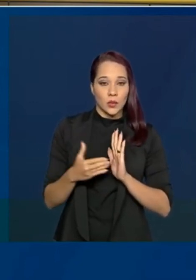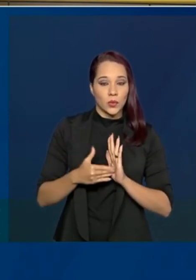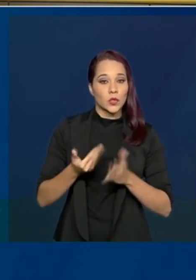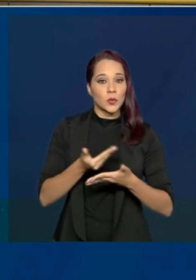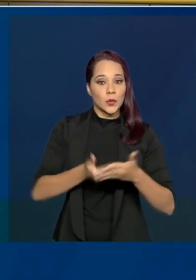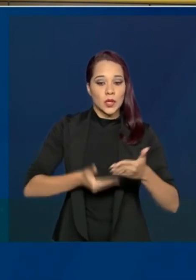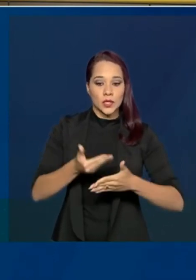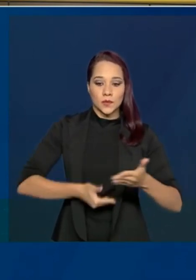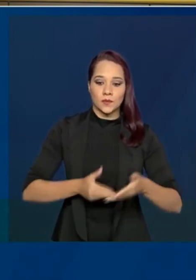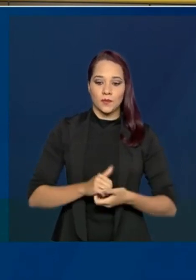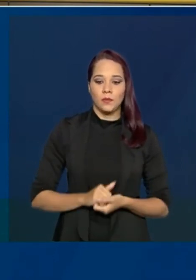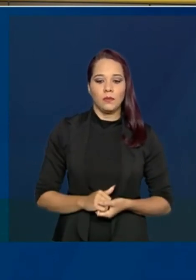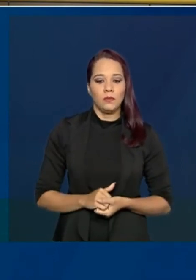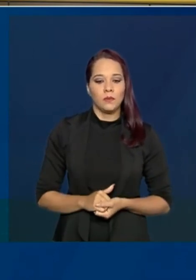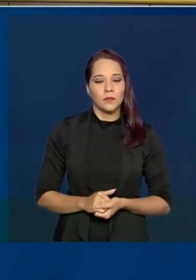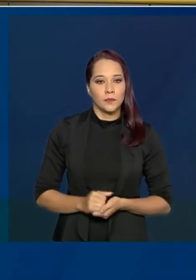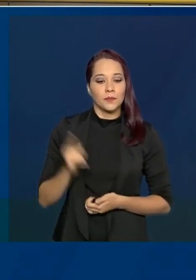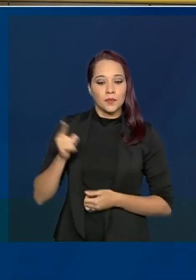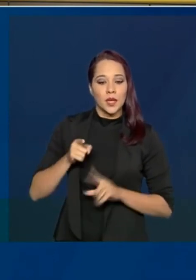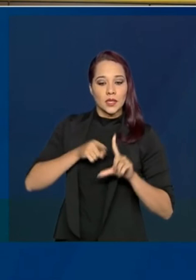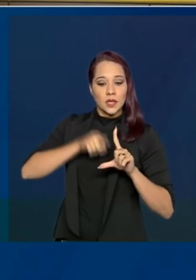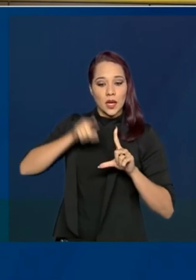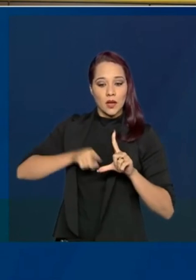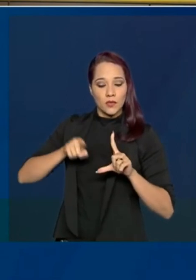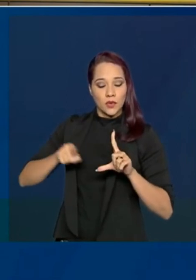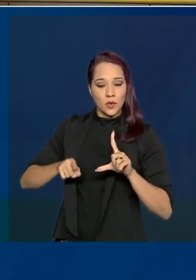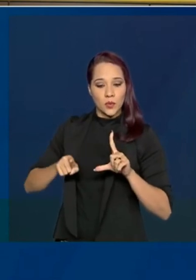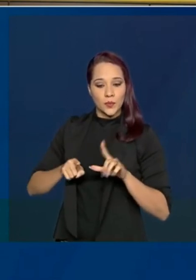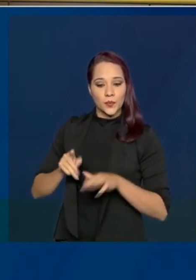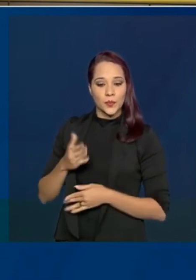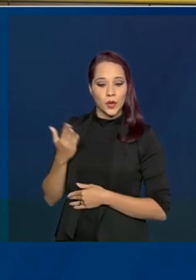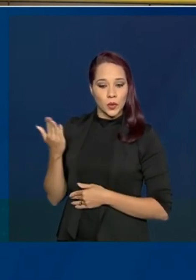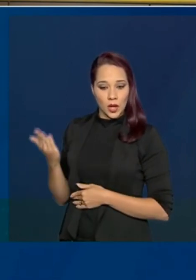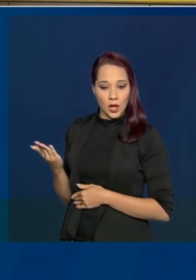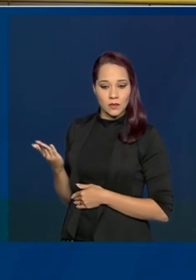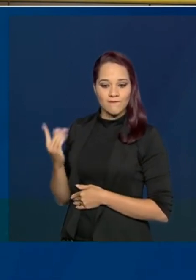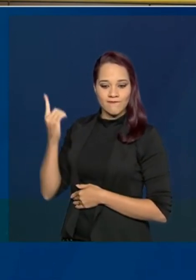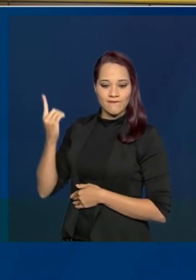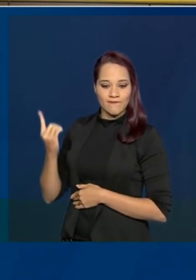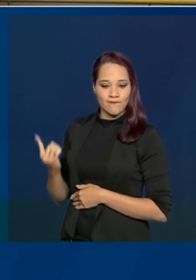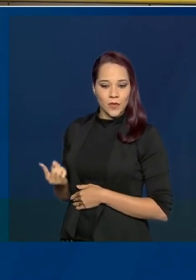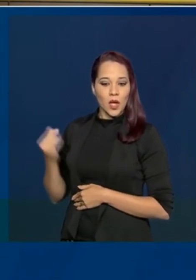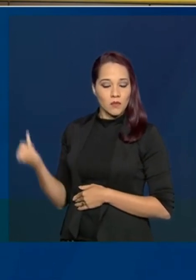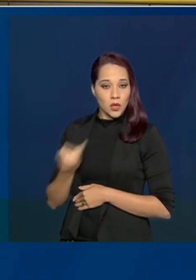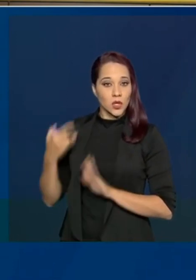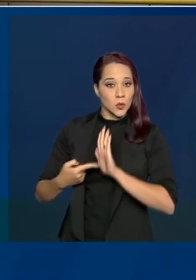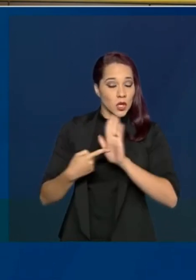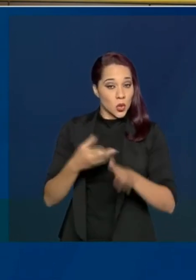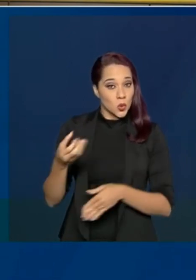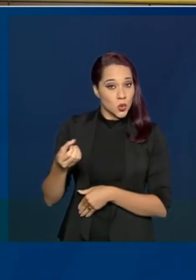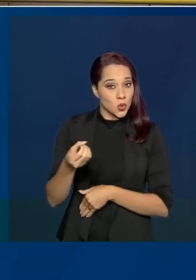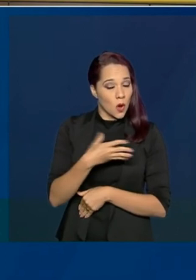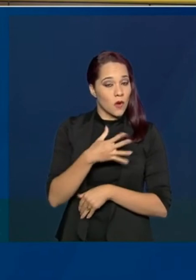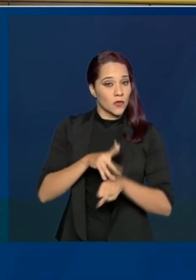boletim. E nesse gráfico lateral é importante a gente diferenciar os casos novos dos óbitos